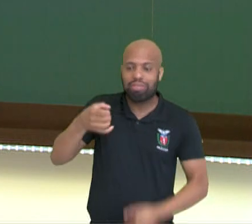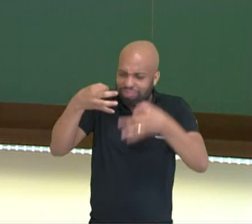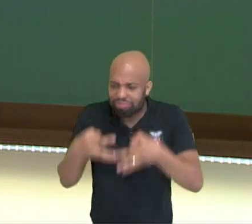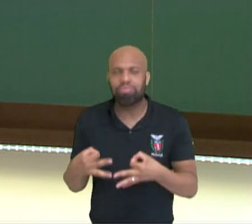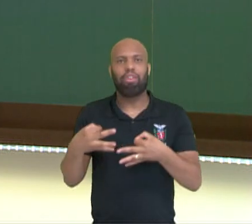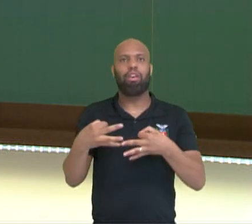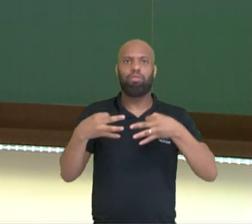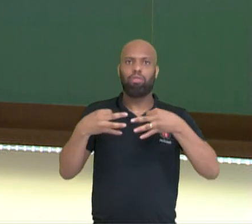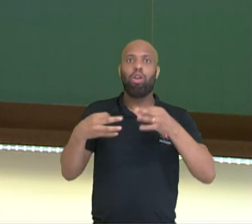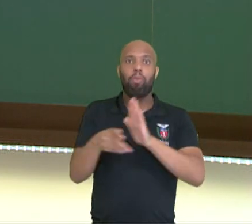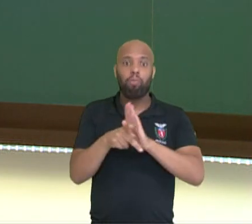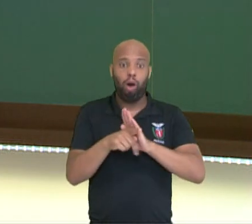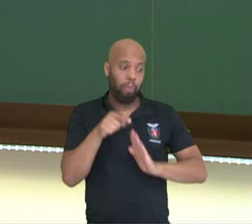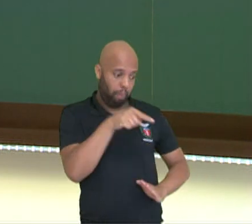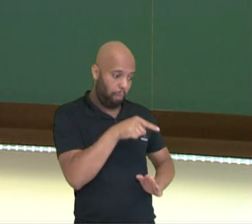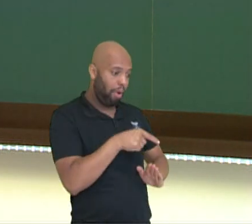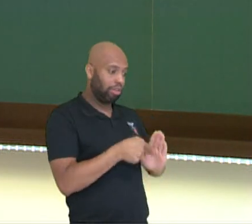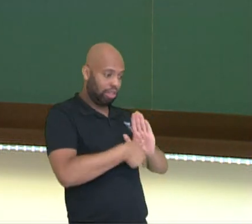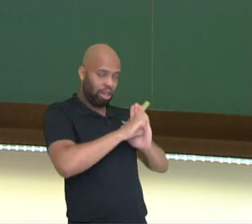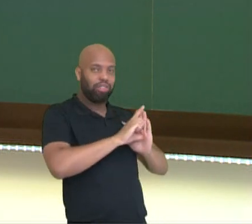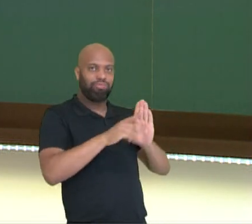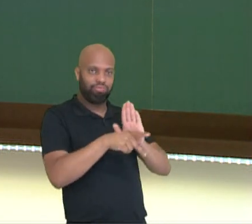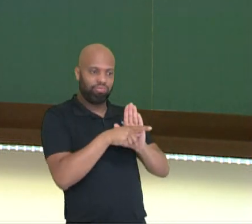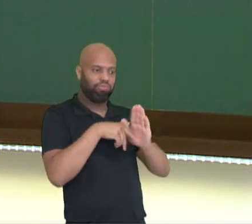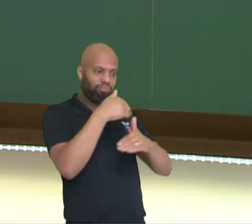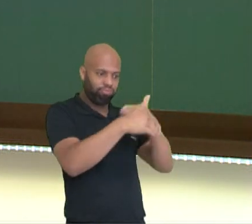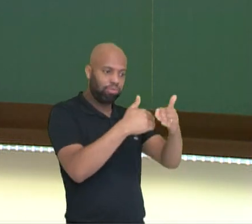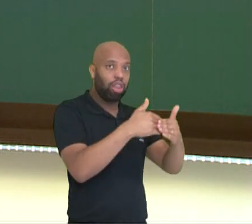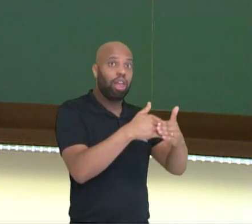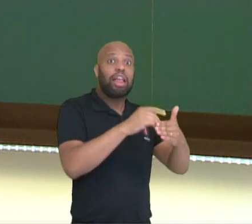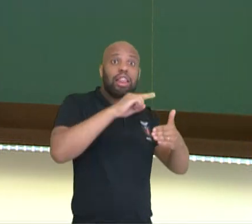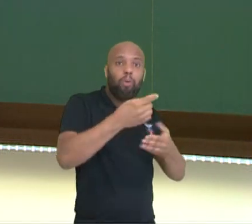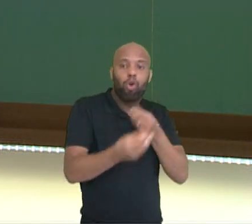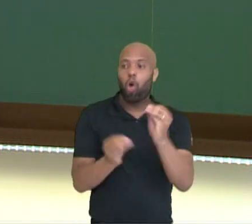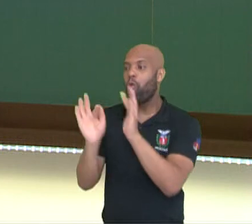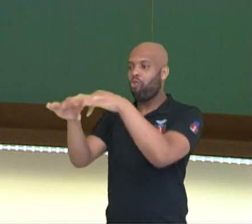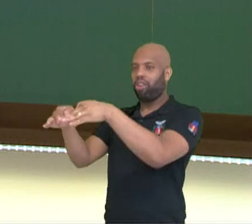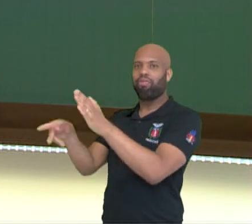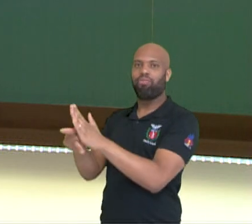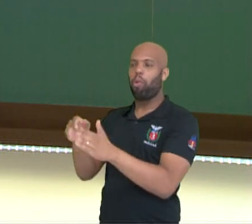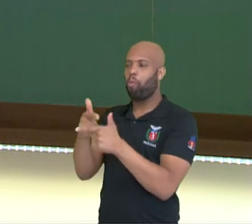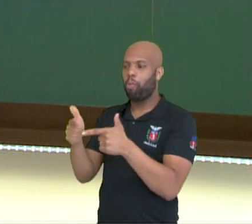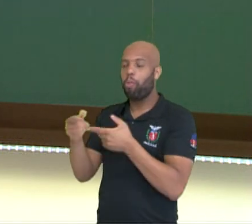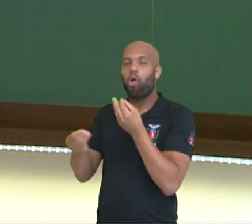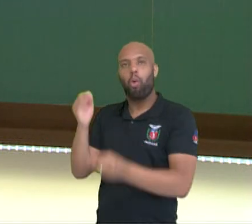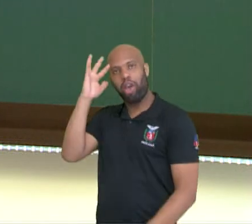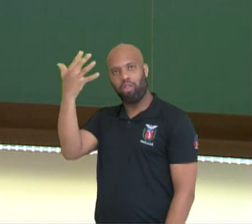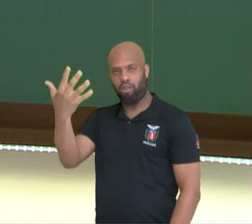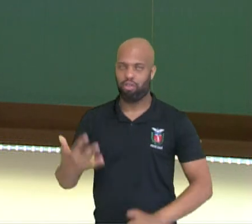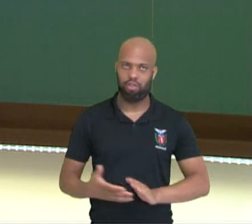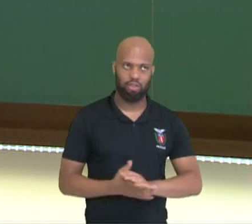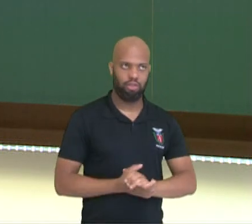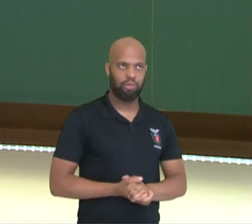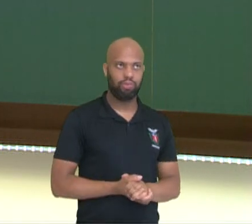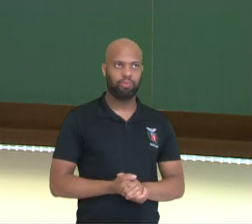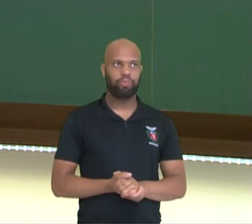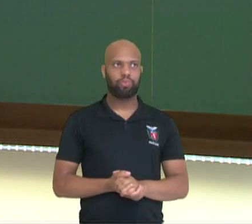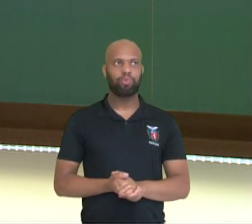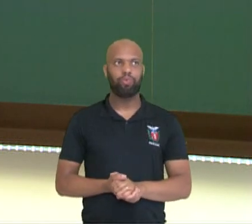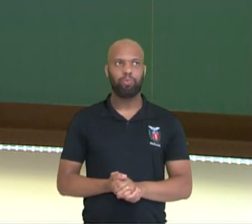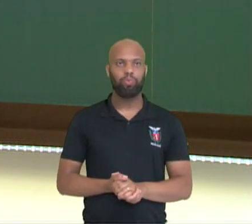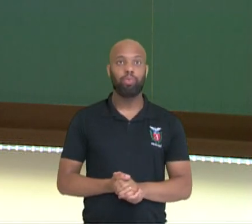é mais ou menos. Na atividade 3, a gente conseguiu fazer o quê? O meio